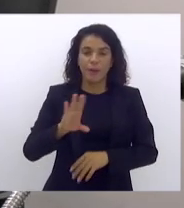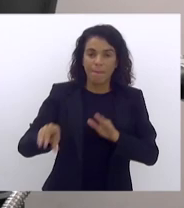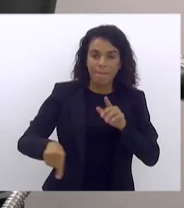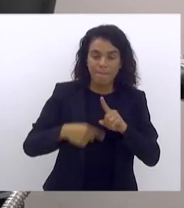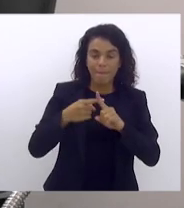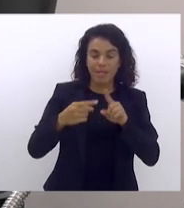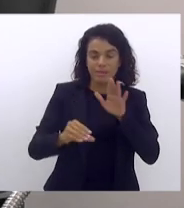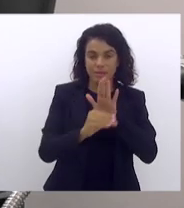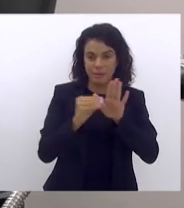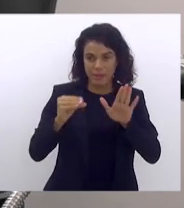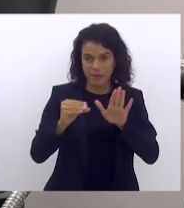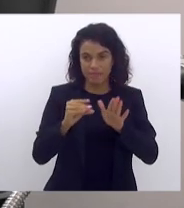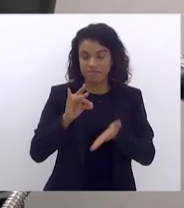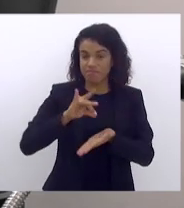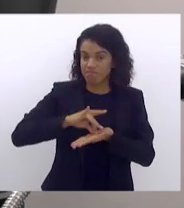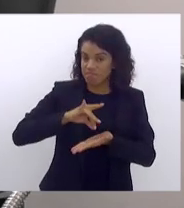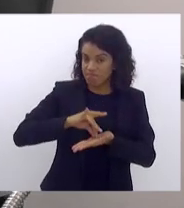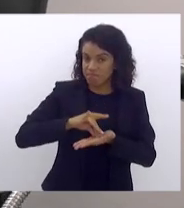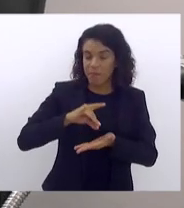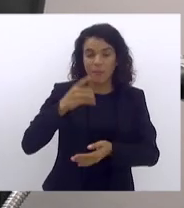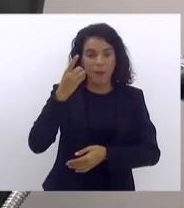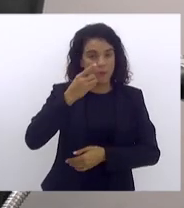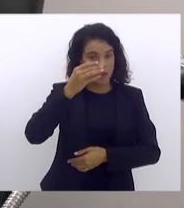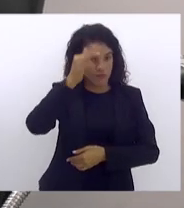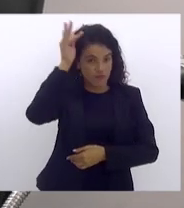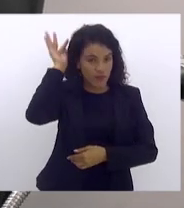emendas. Na realidade, deputado Fred,